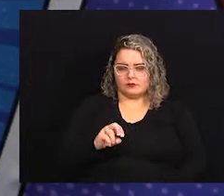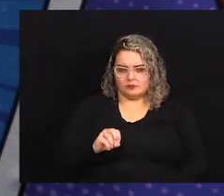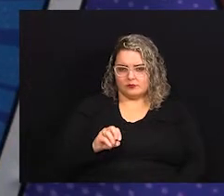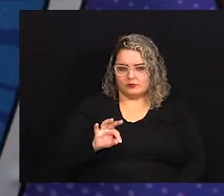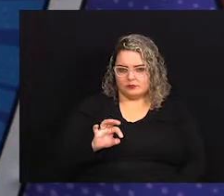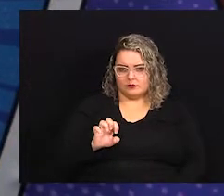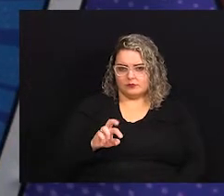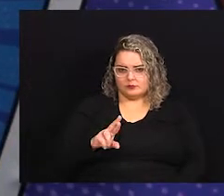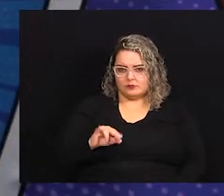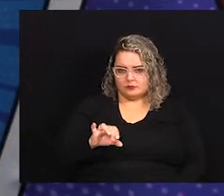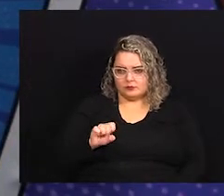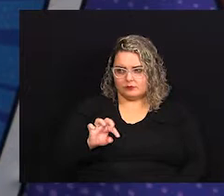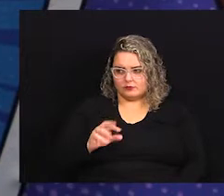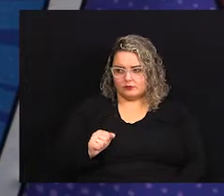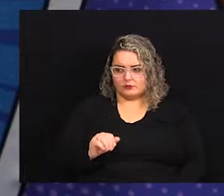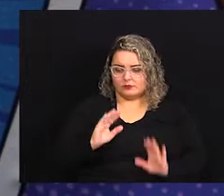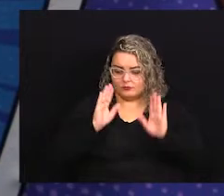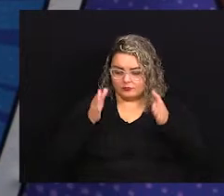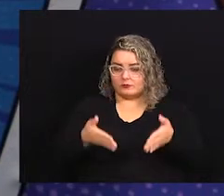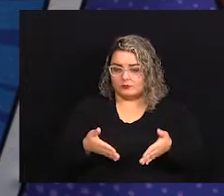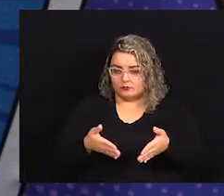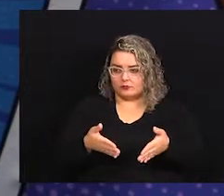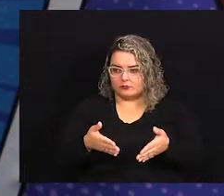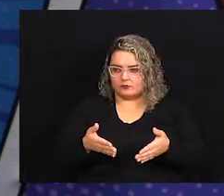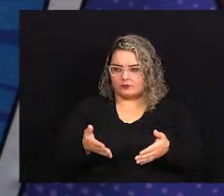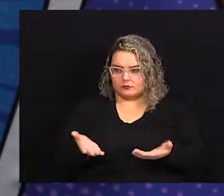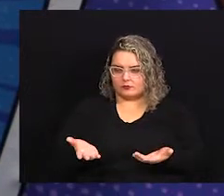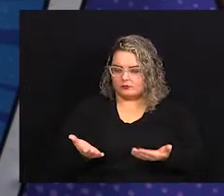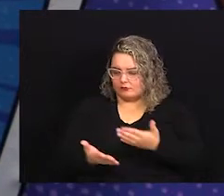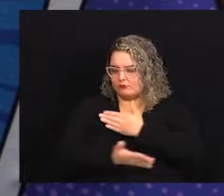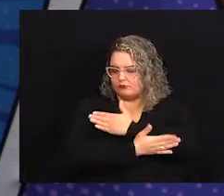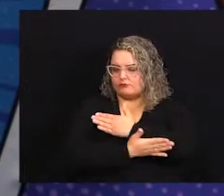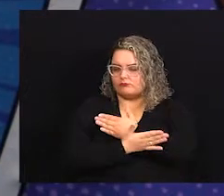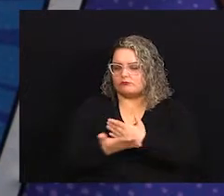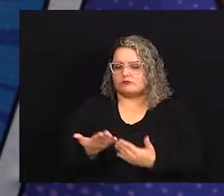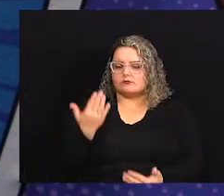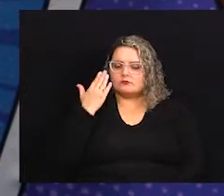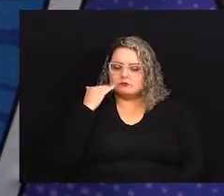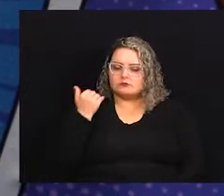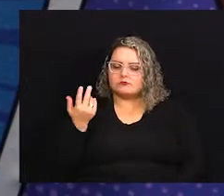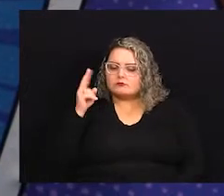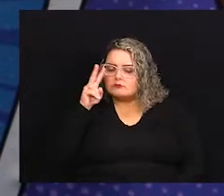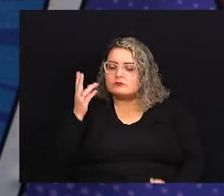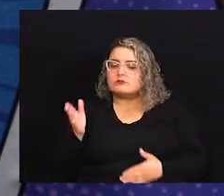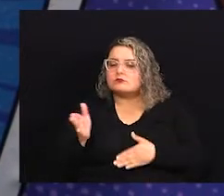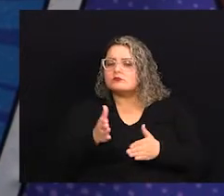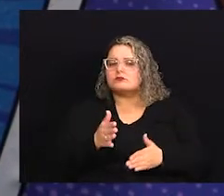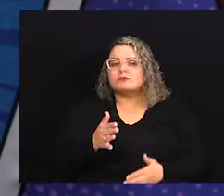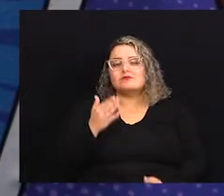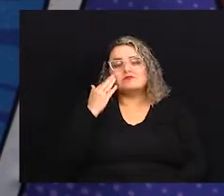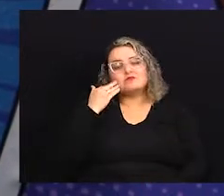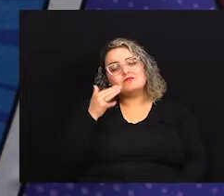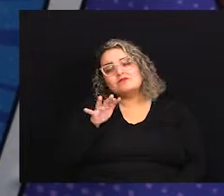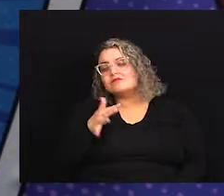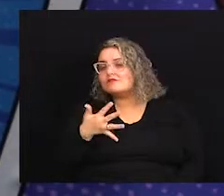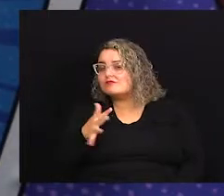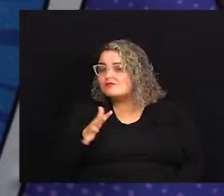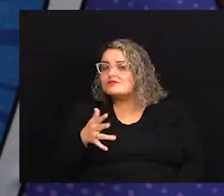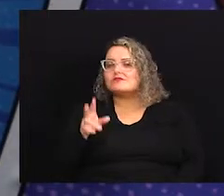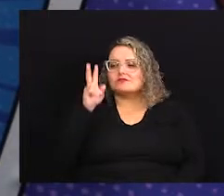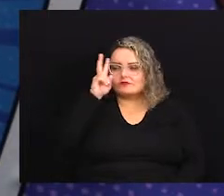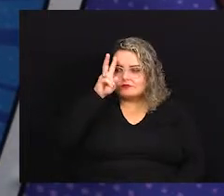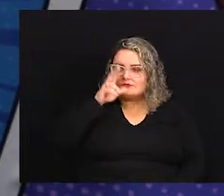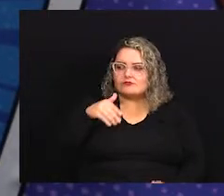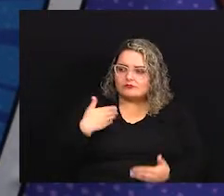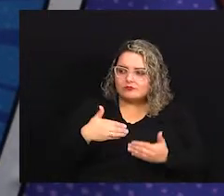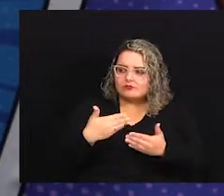eu não me prendi a ele, mas eles meio que me guiaram, assim, para saber onde é que a história vai. Eu sabia mais ou menos aonde é que a